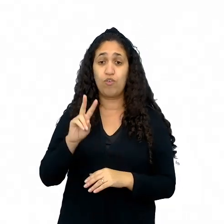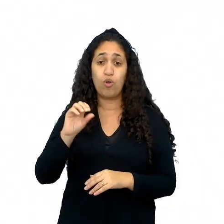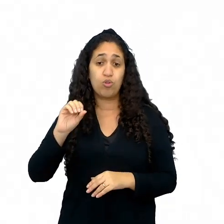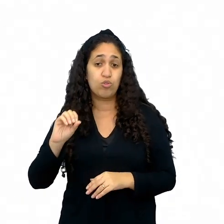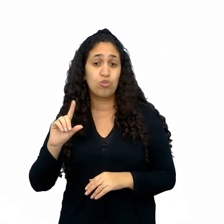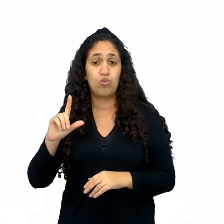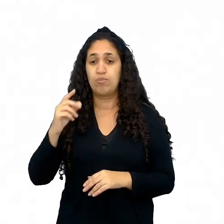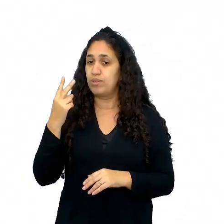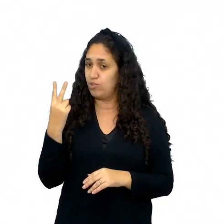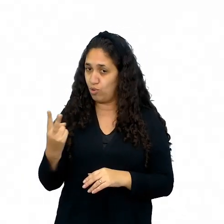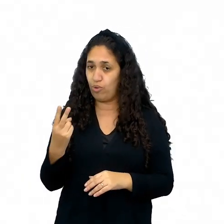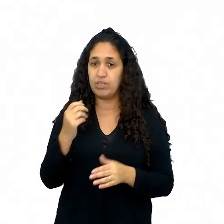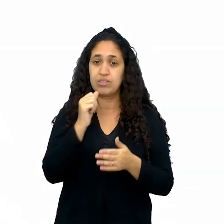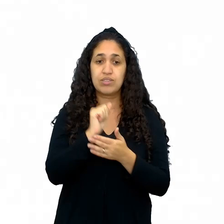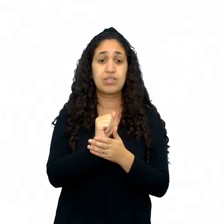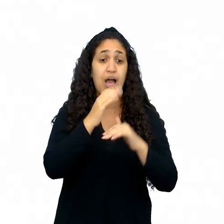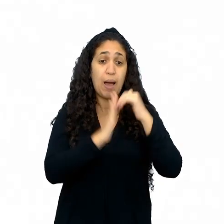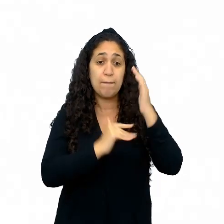a habilidade